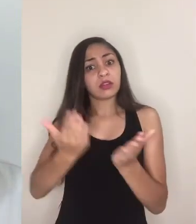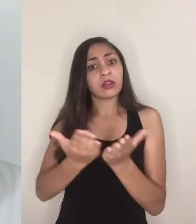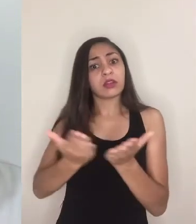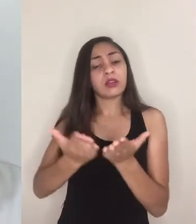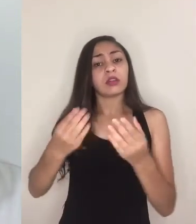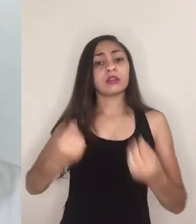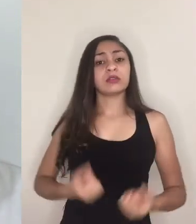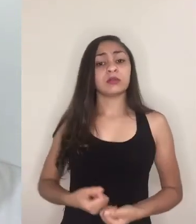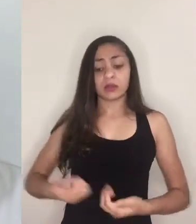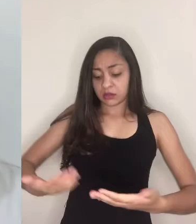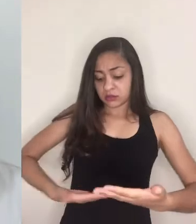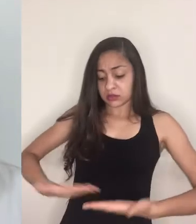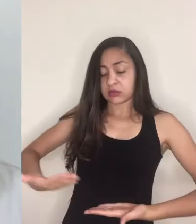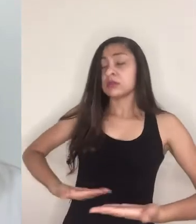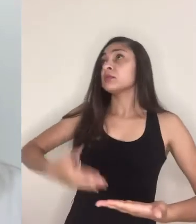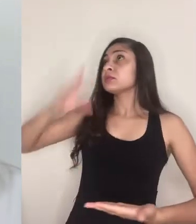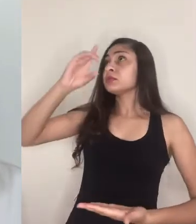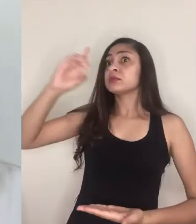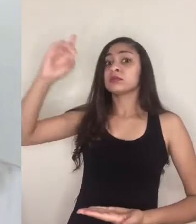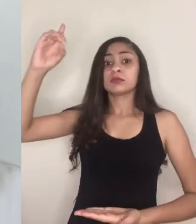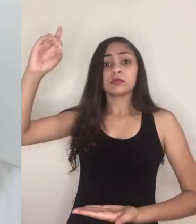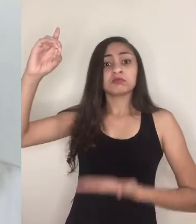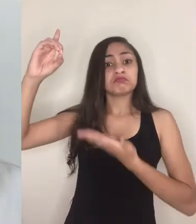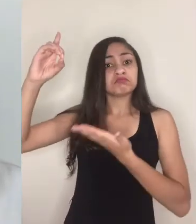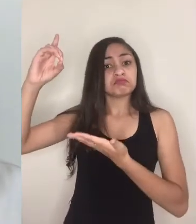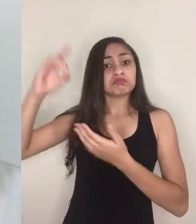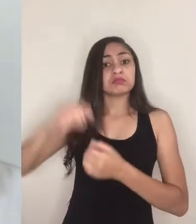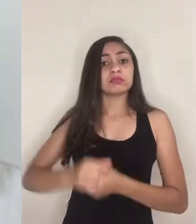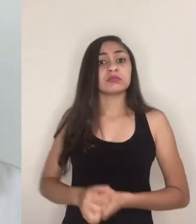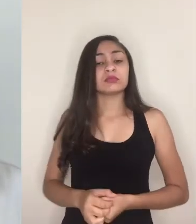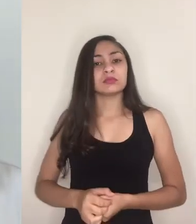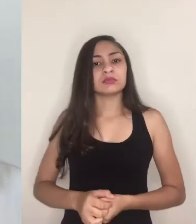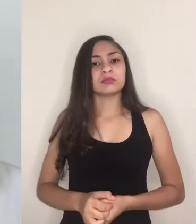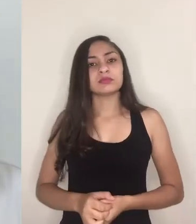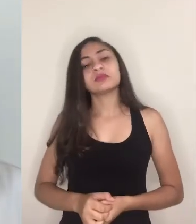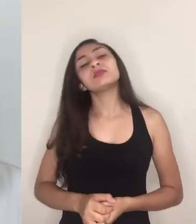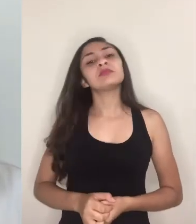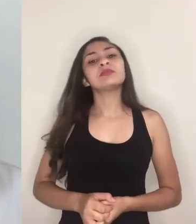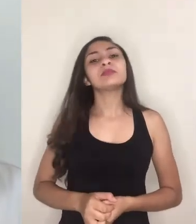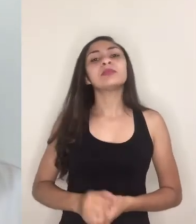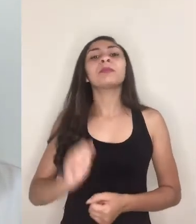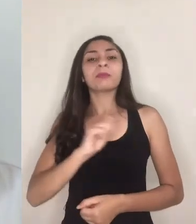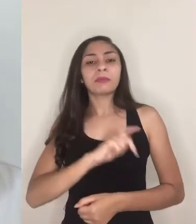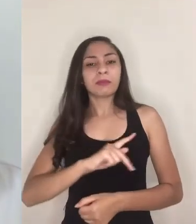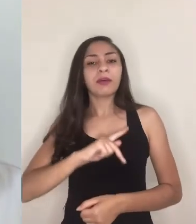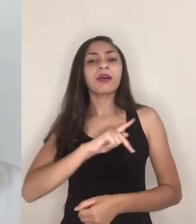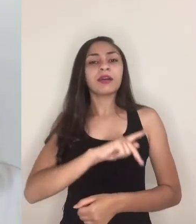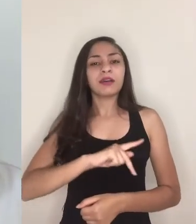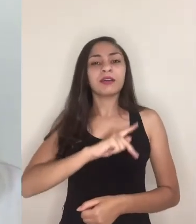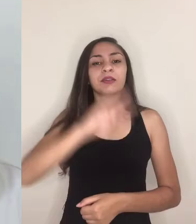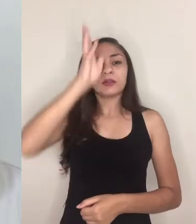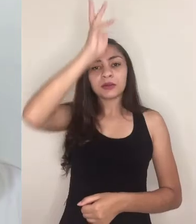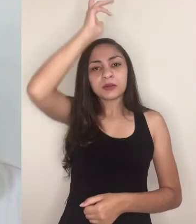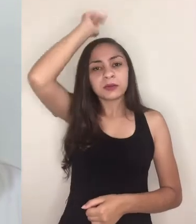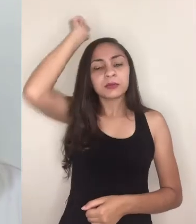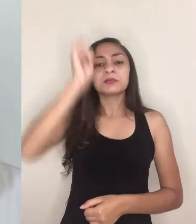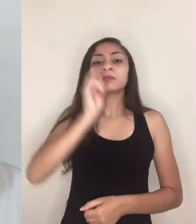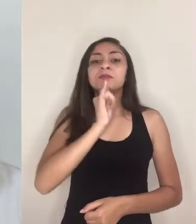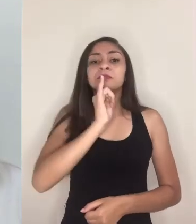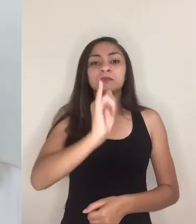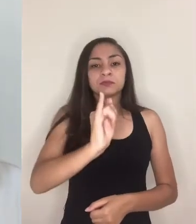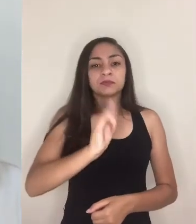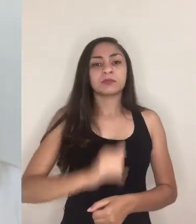para o serviço de Deus? Assim afirmou o apóstolo Paulo aos Romanos,